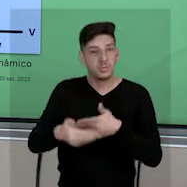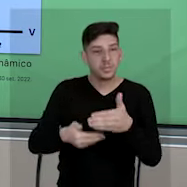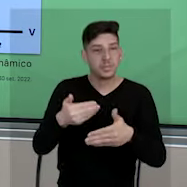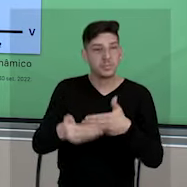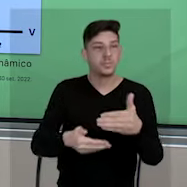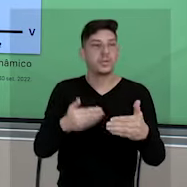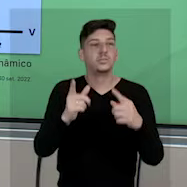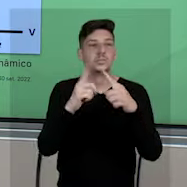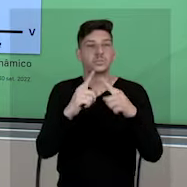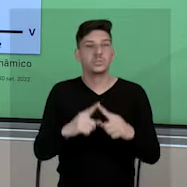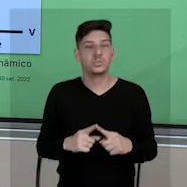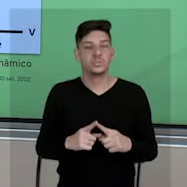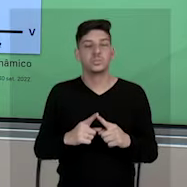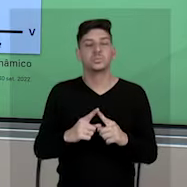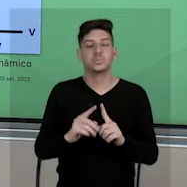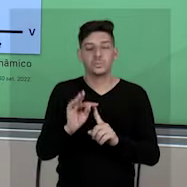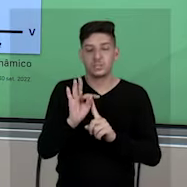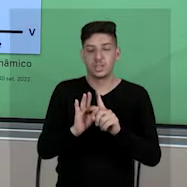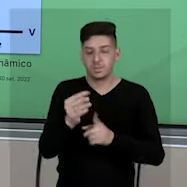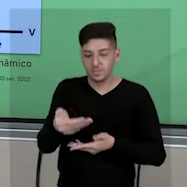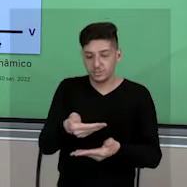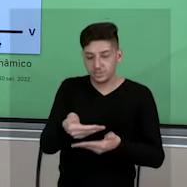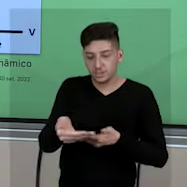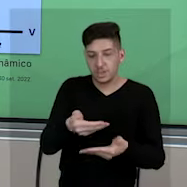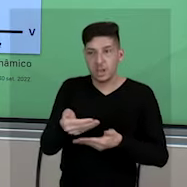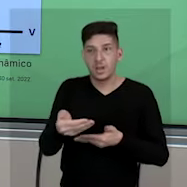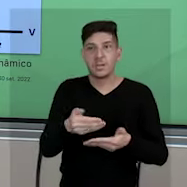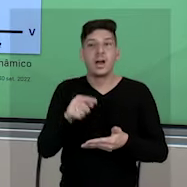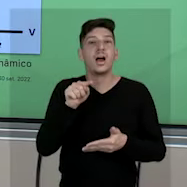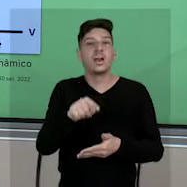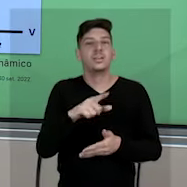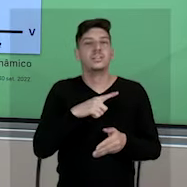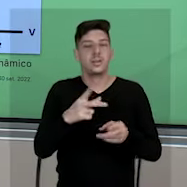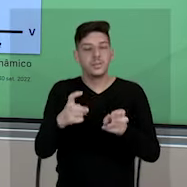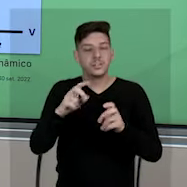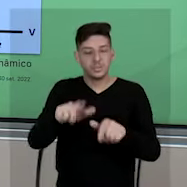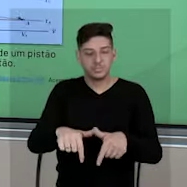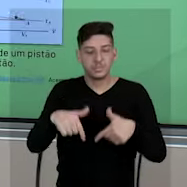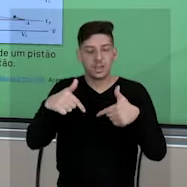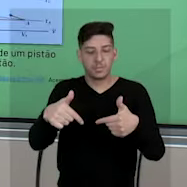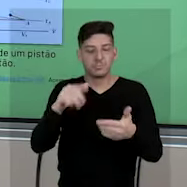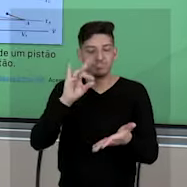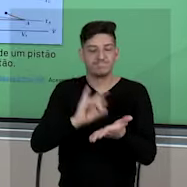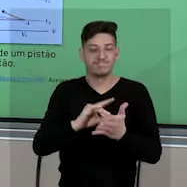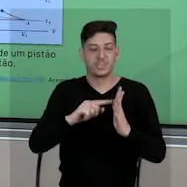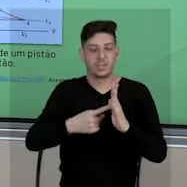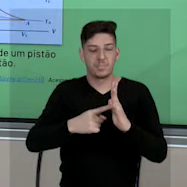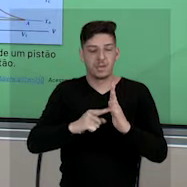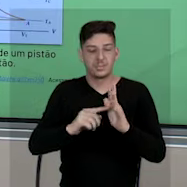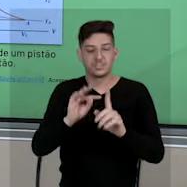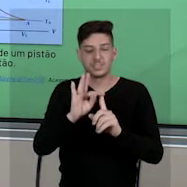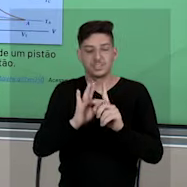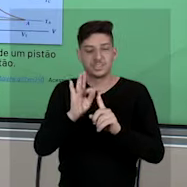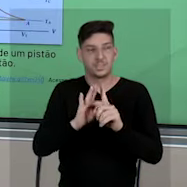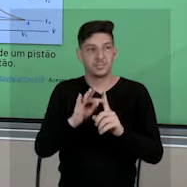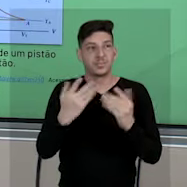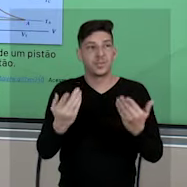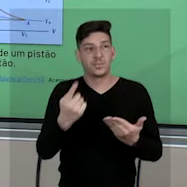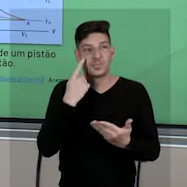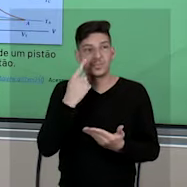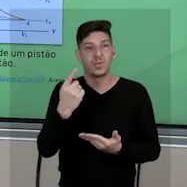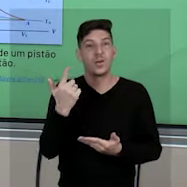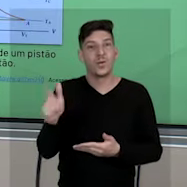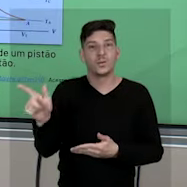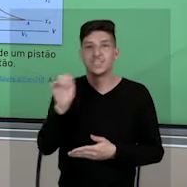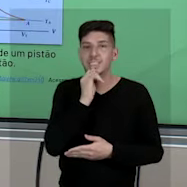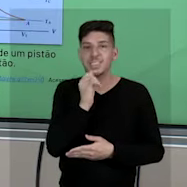termodinâmico, e dentro dessa área aqui é que a gente vai ver o trabalho de fato de uma máquina térmica. Então, olha lá, outro exemplo